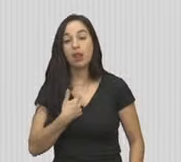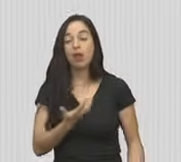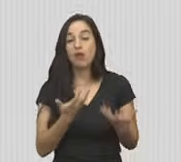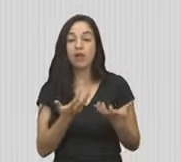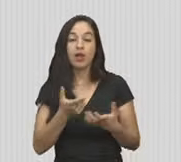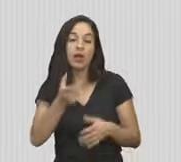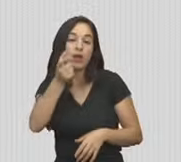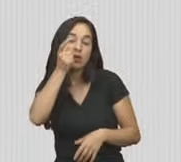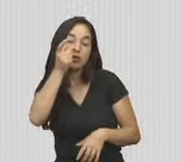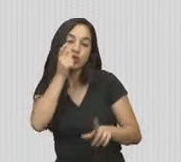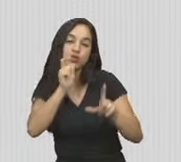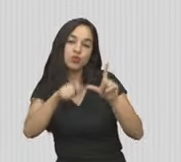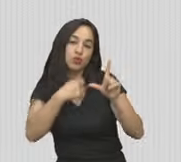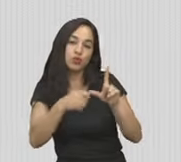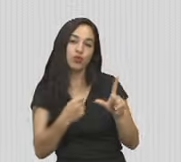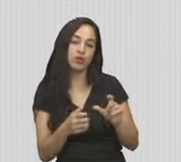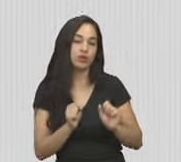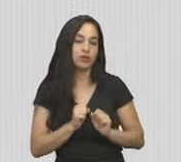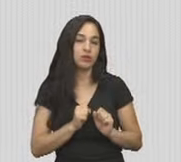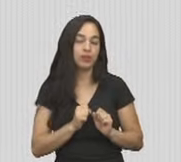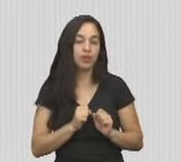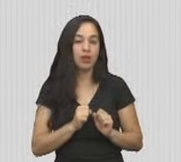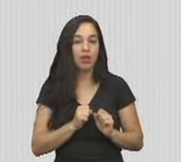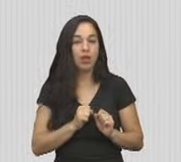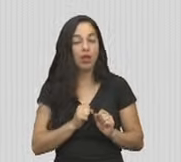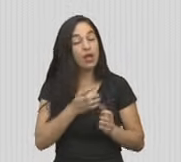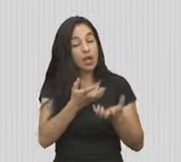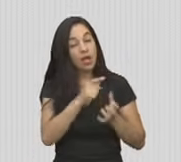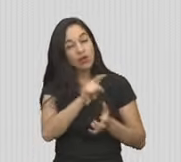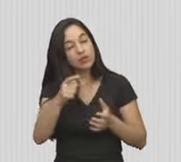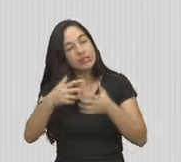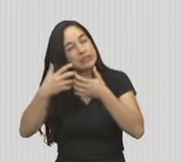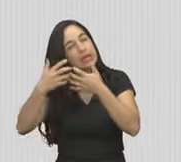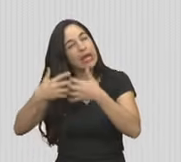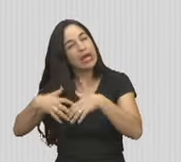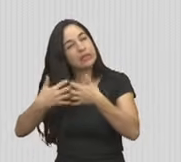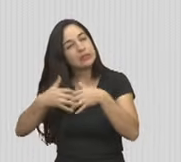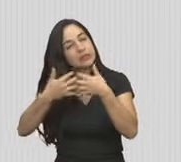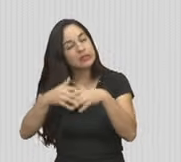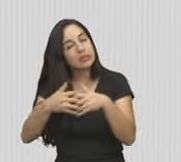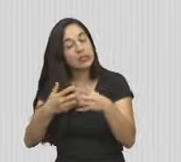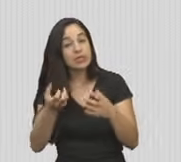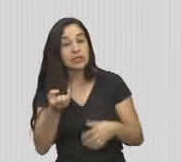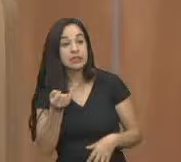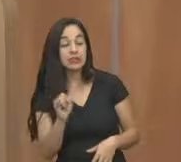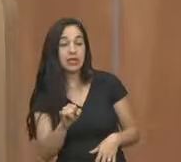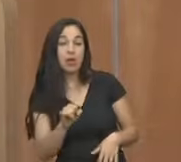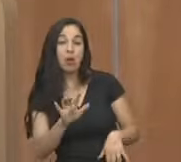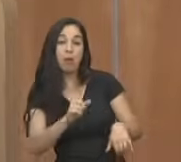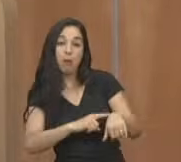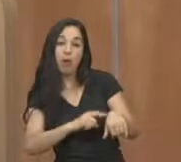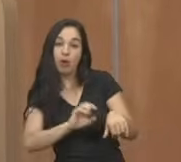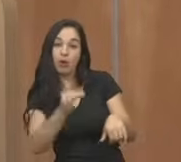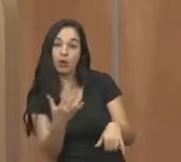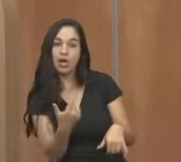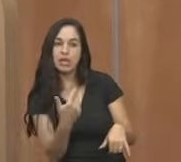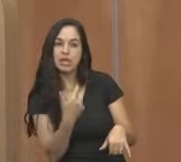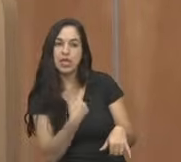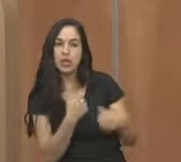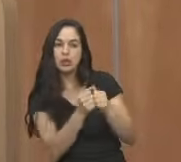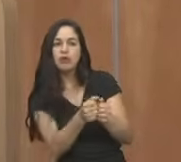os senhores só tenham uma pergunta na cabeça. Se eu estivesse ali naquele momento, o que eu faria?